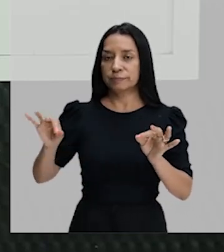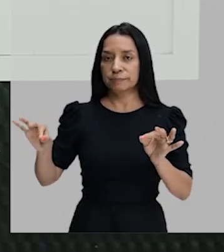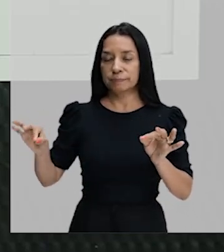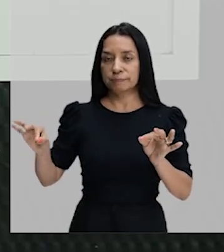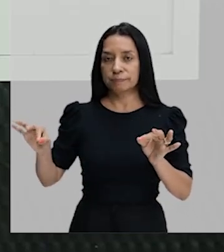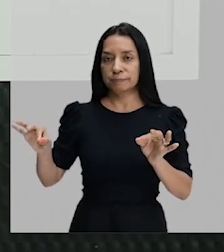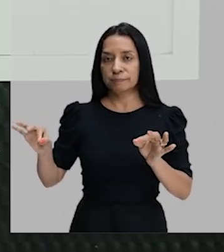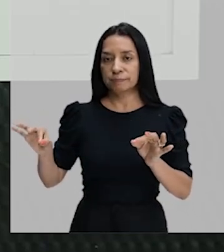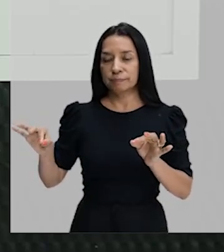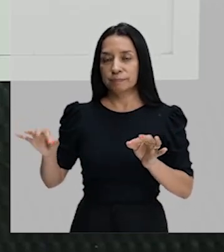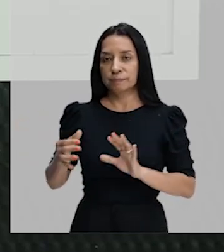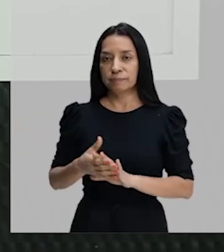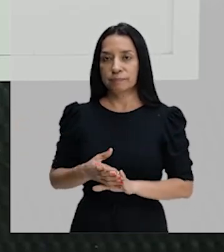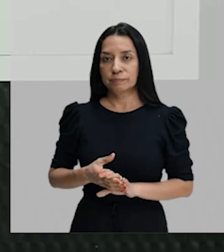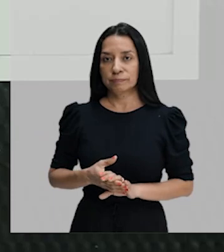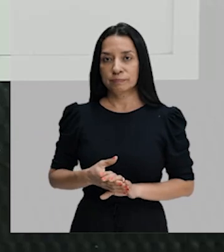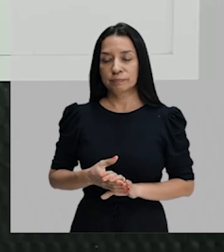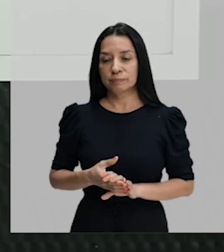de